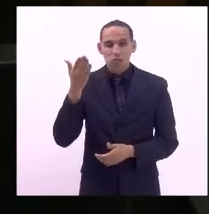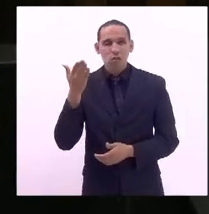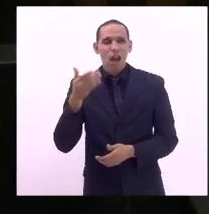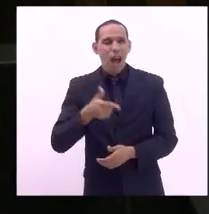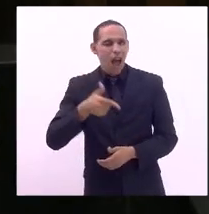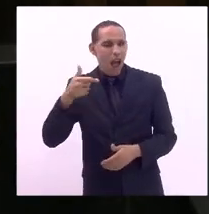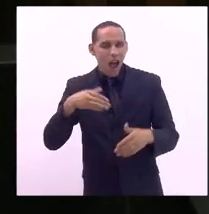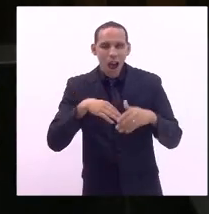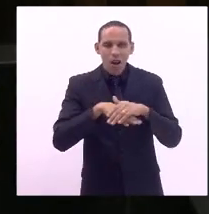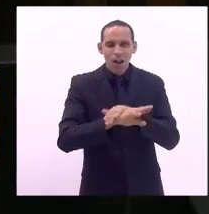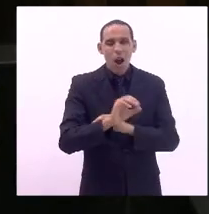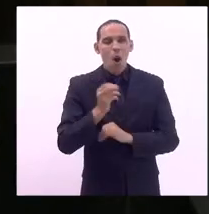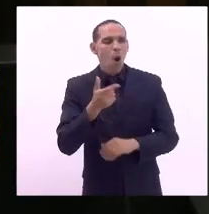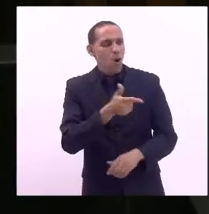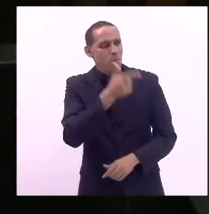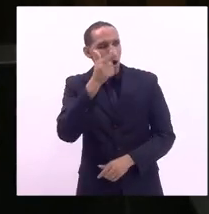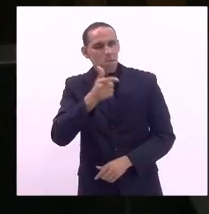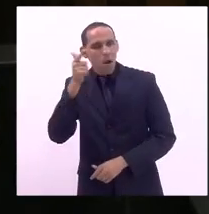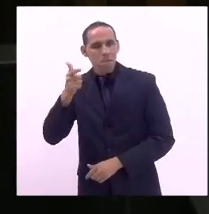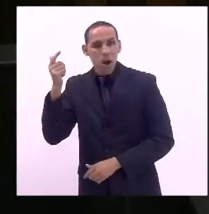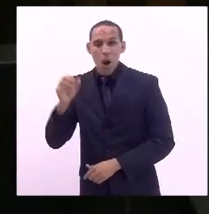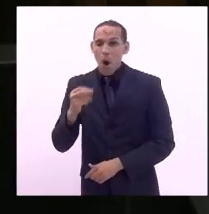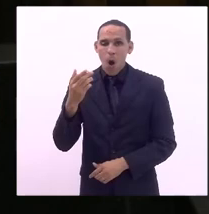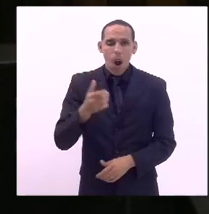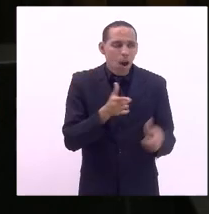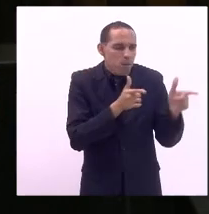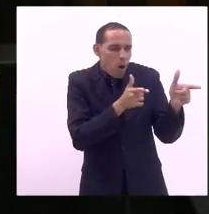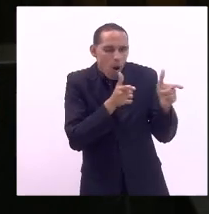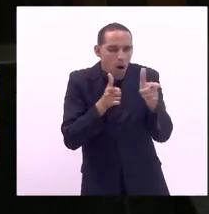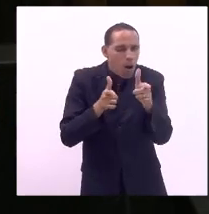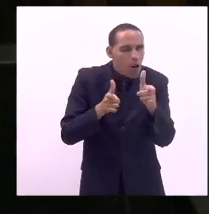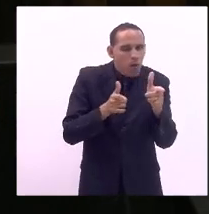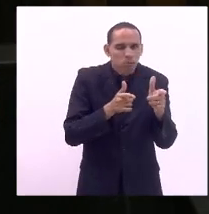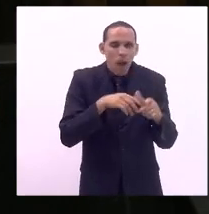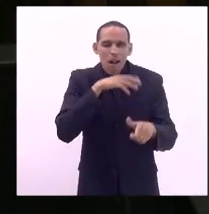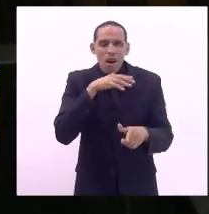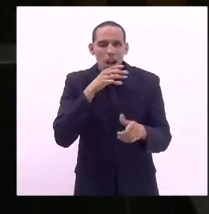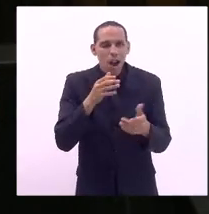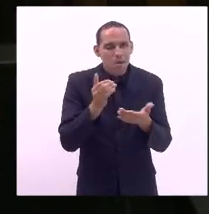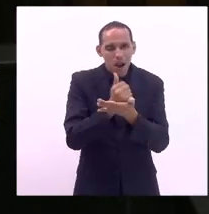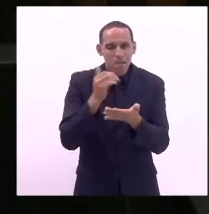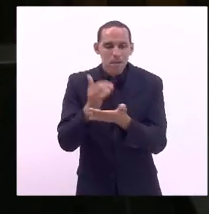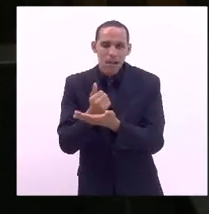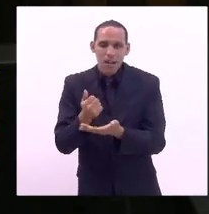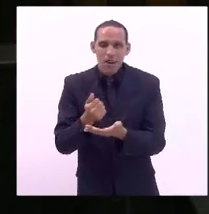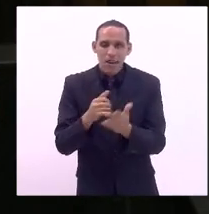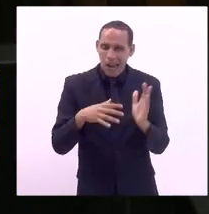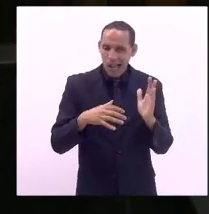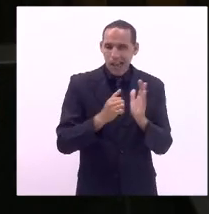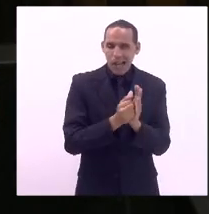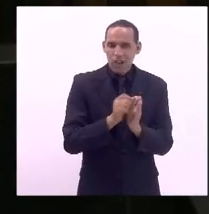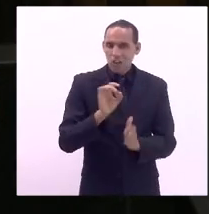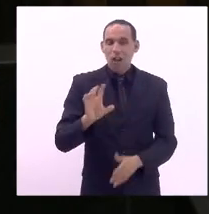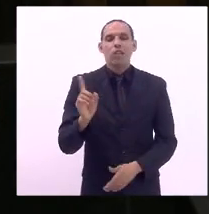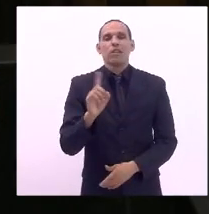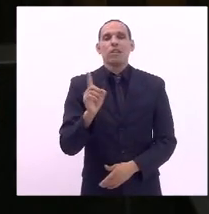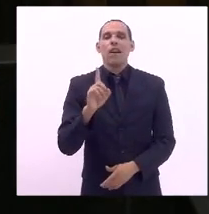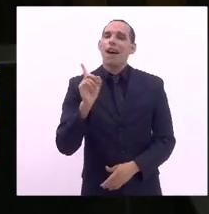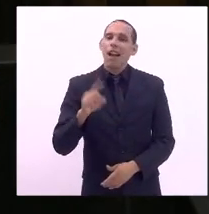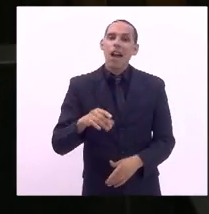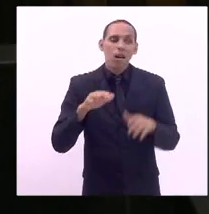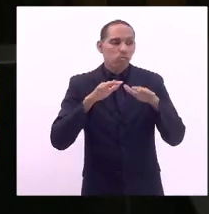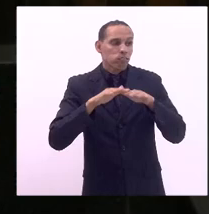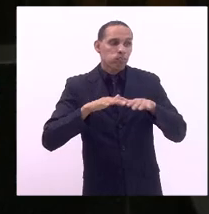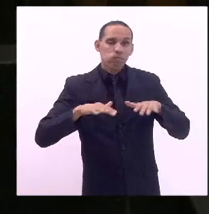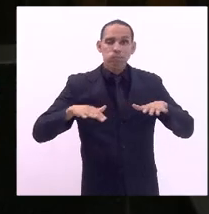dos atiradores ou dos caçadores que se cadastram para ter acesso a essas armas. Nós estamos falando de uma forma mais